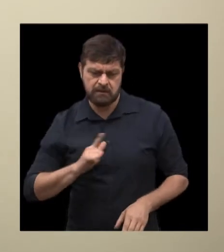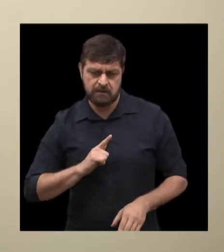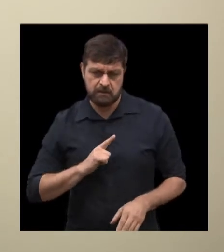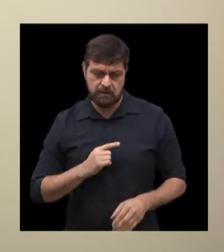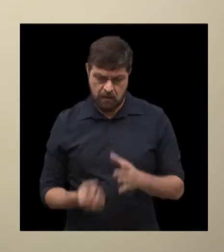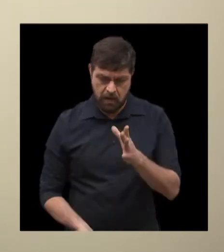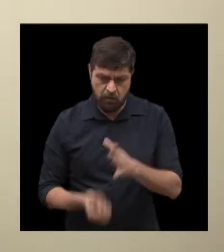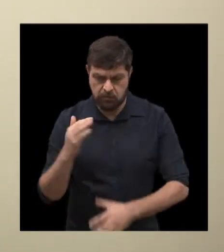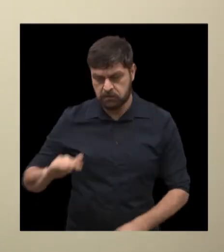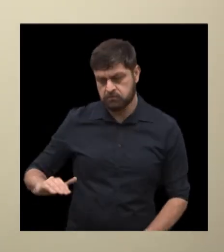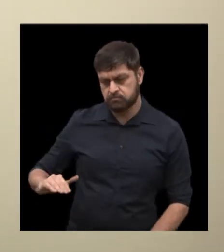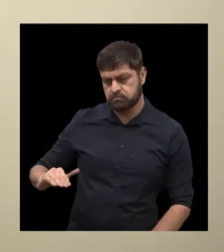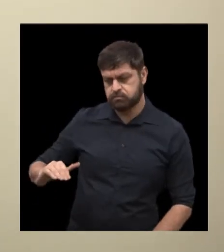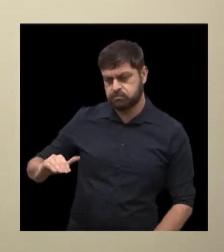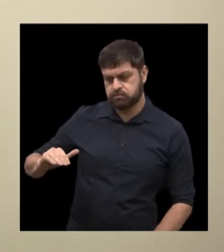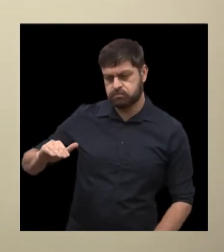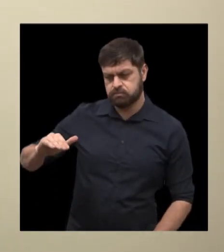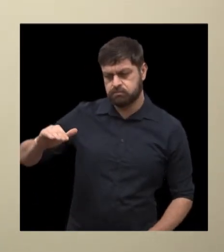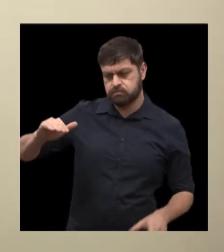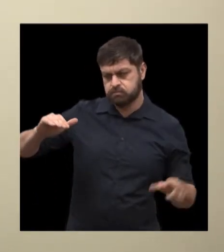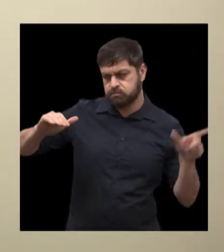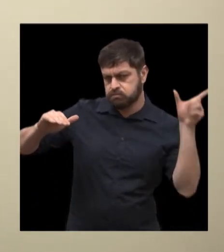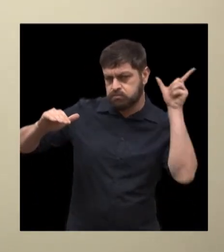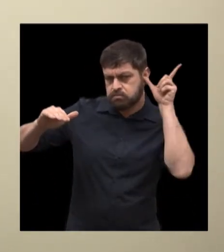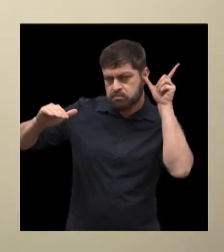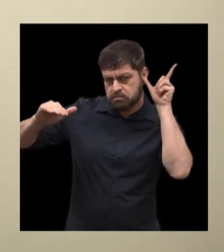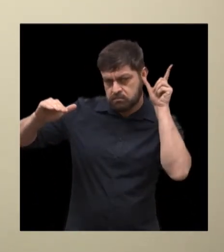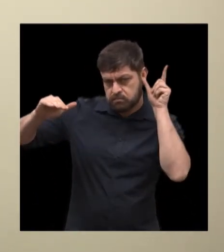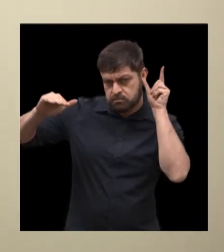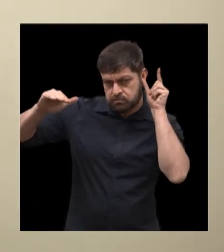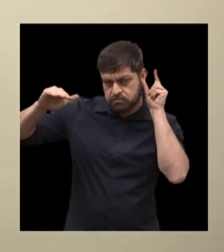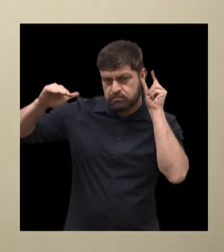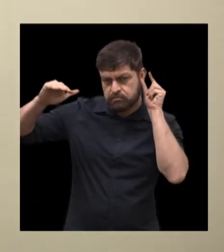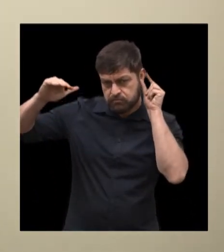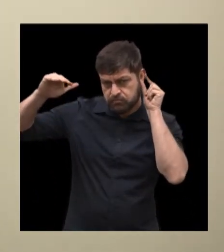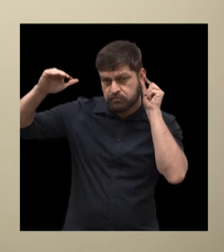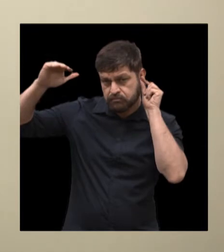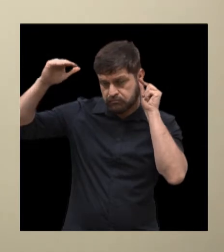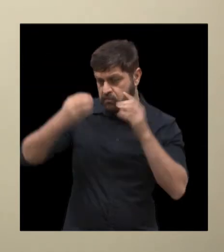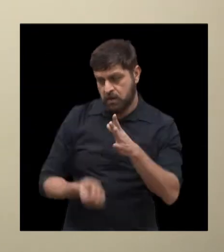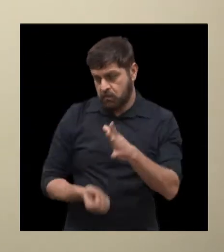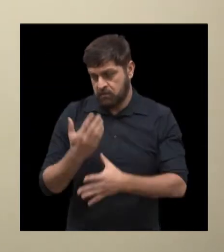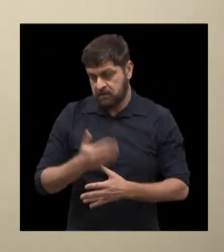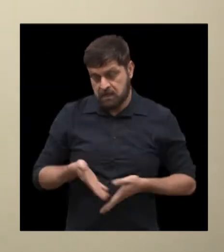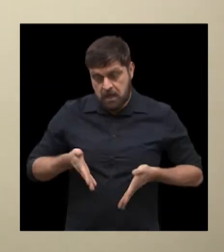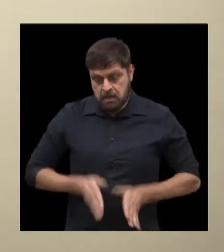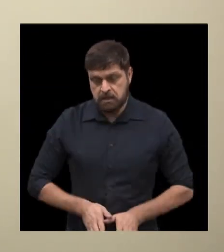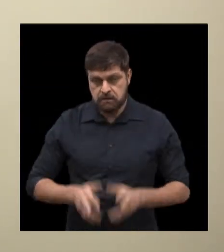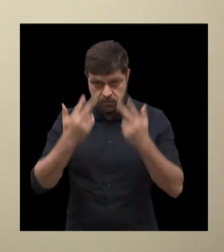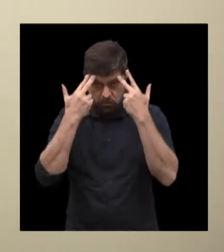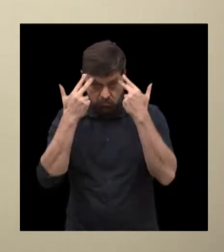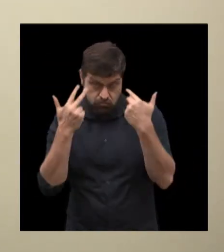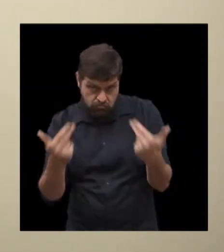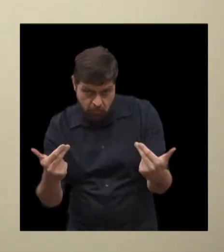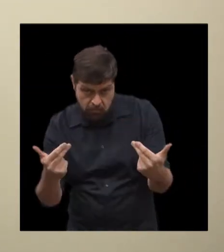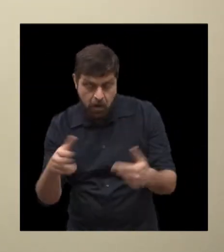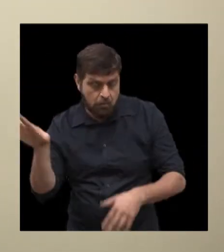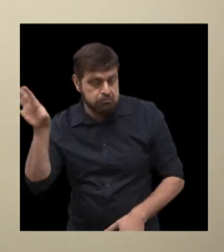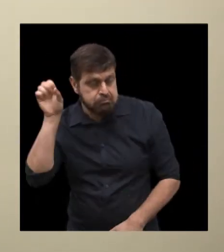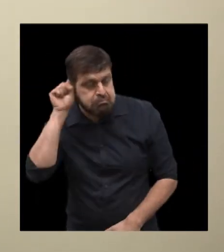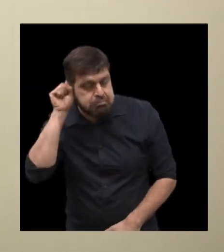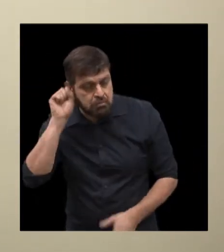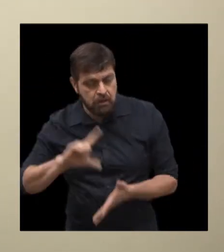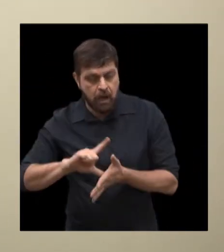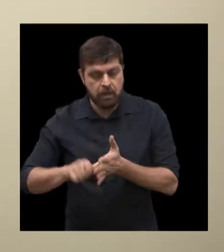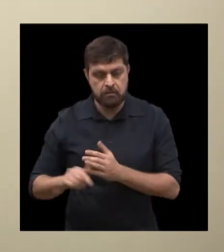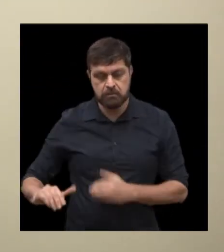acontece ao decorrer da vida, que embora a pessoa tenha nascido com a audição boa, né, normal, dentro dos limiares da normalidade,